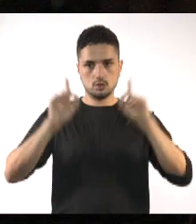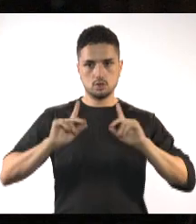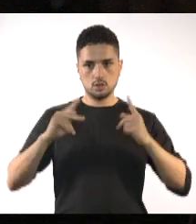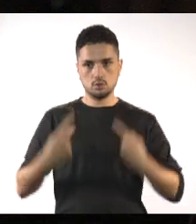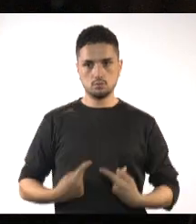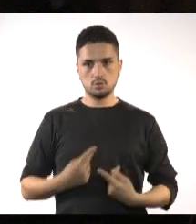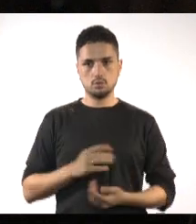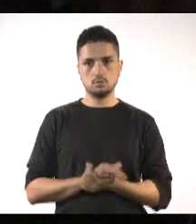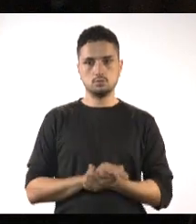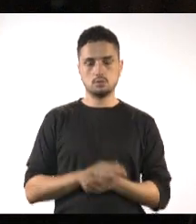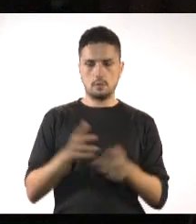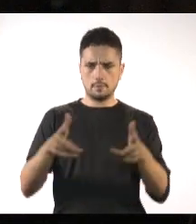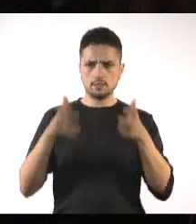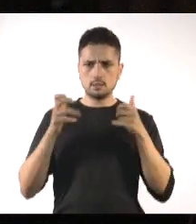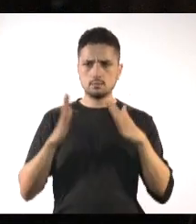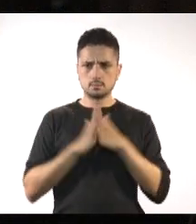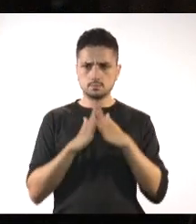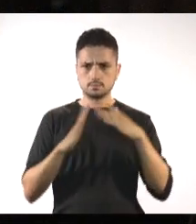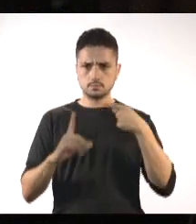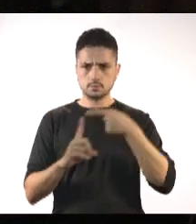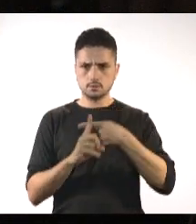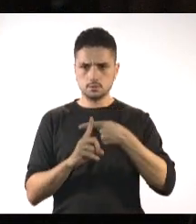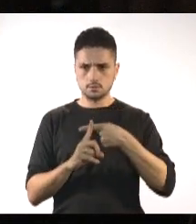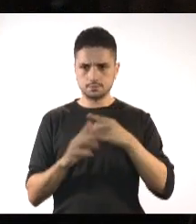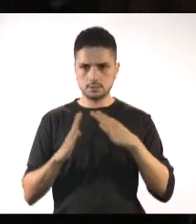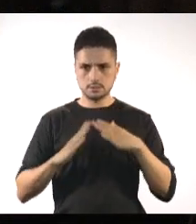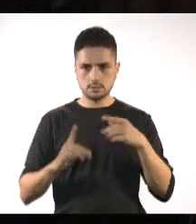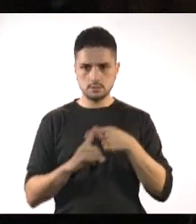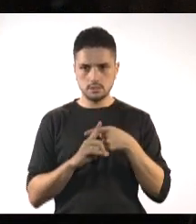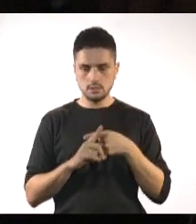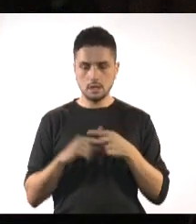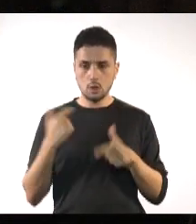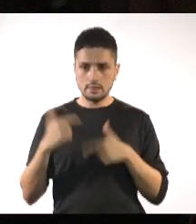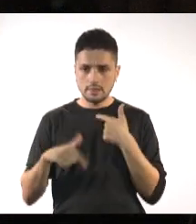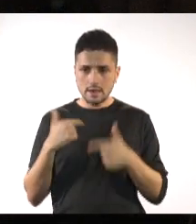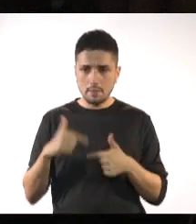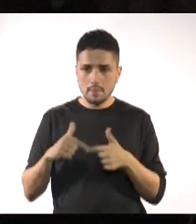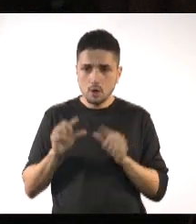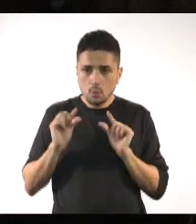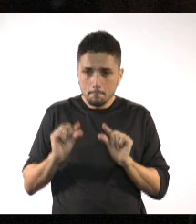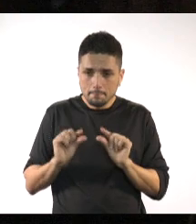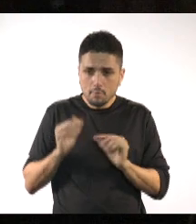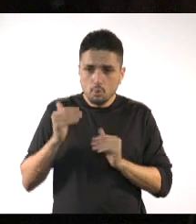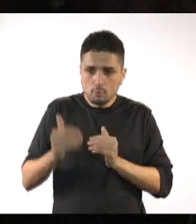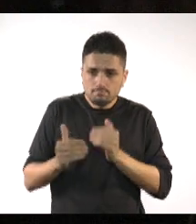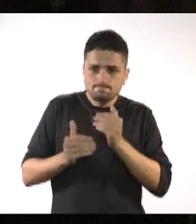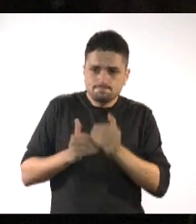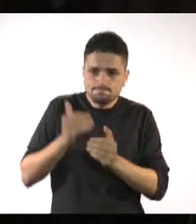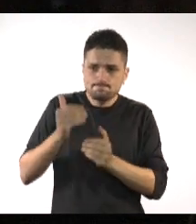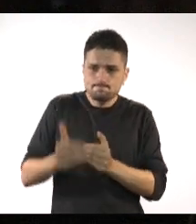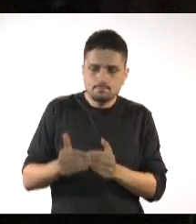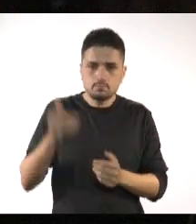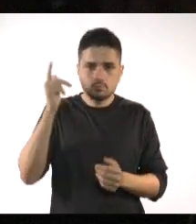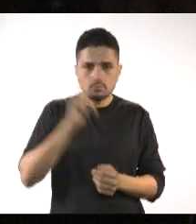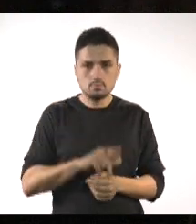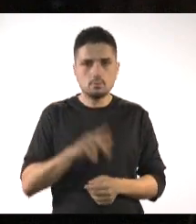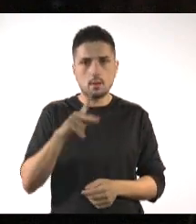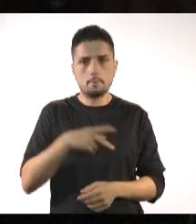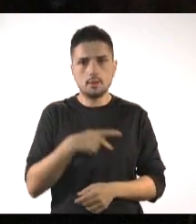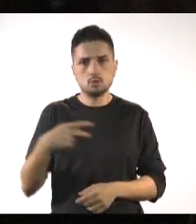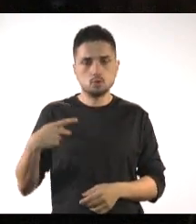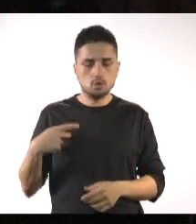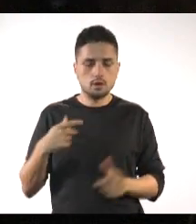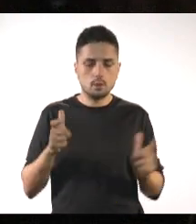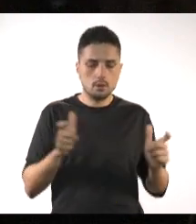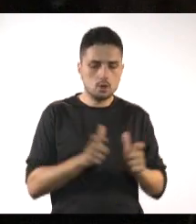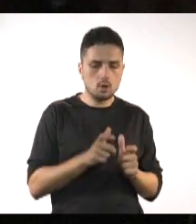percebe o quanto que a igreja, o quanto que o trabalho de formiguinha, o trabalho de base, o trabalho da Pastoral do Menor, o trabalho da Pastoral da